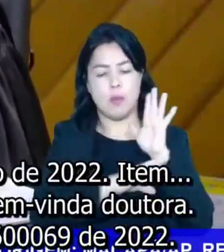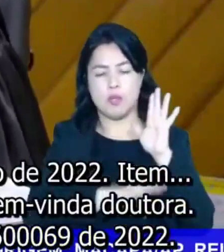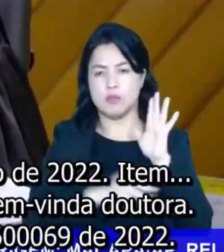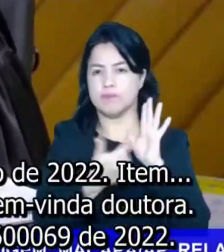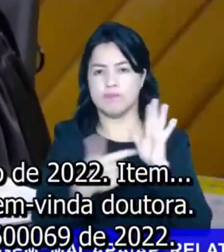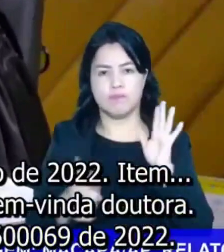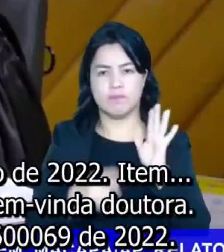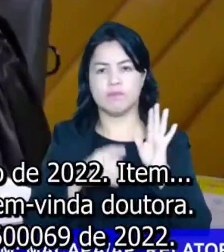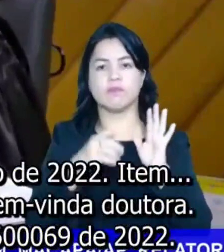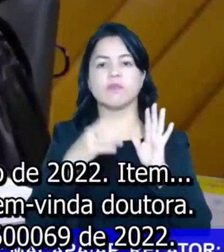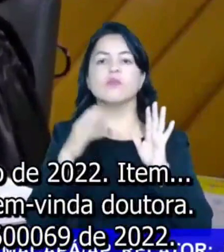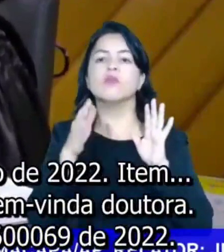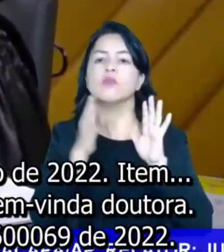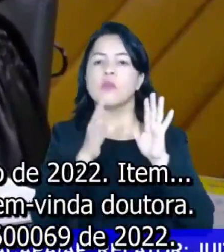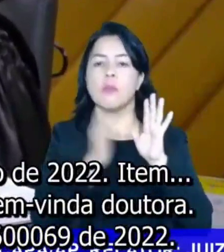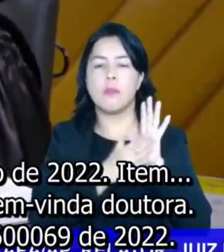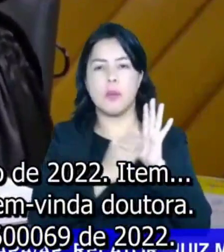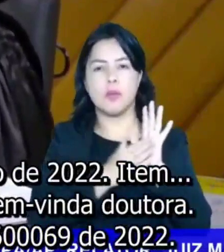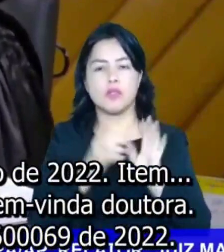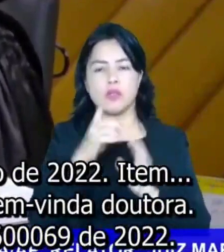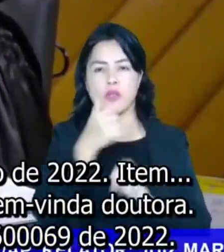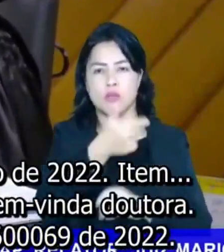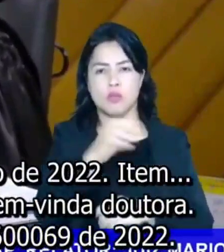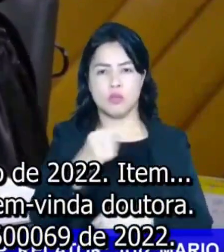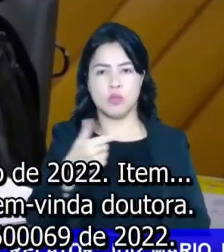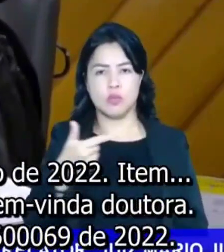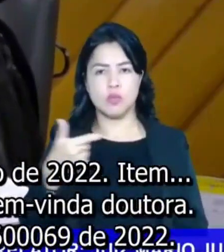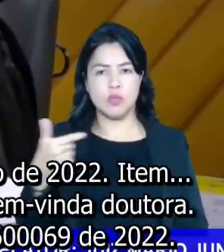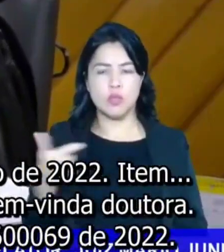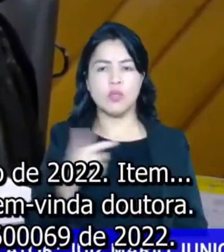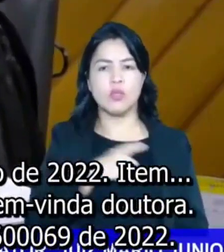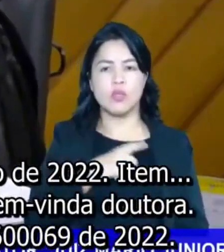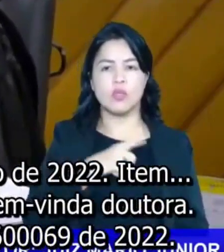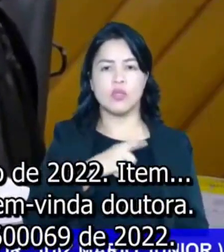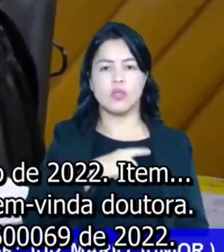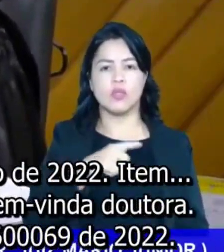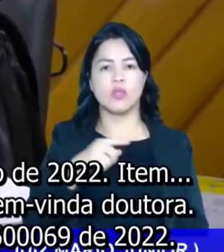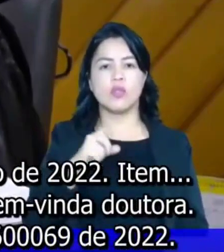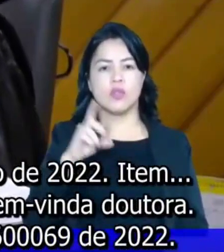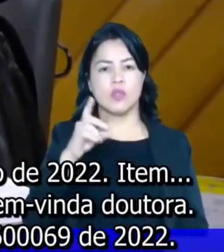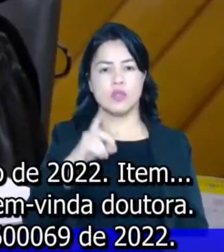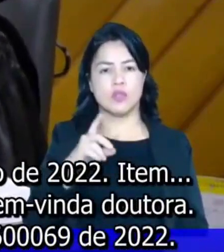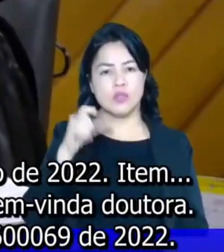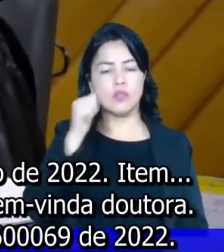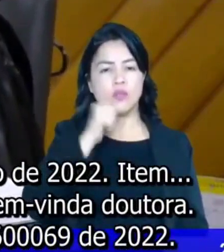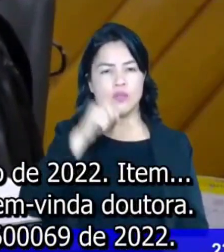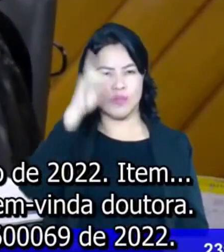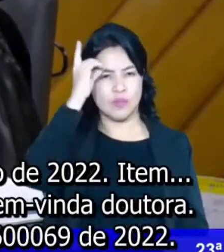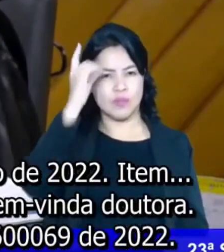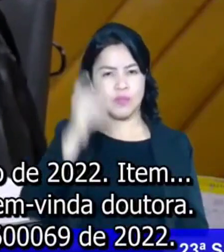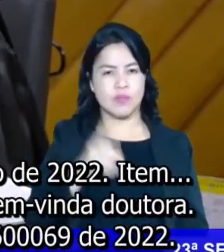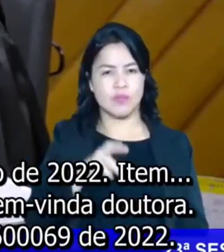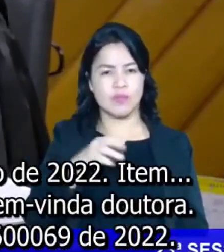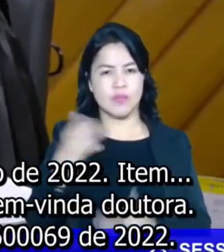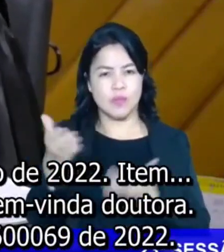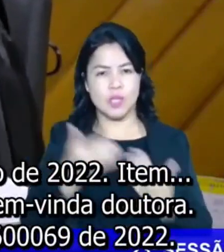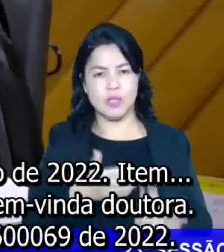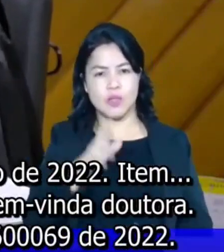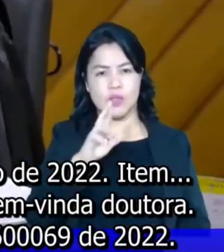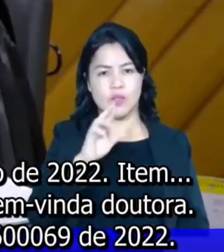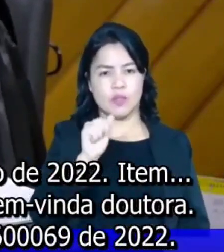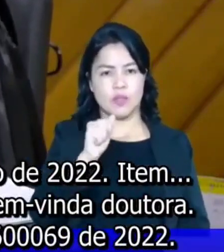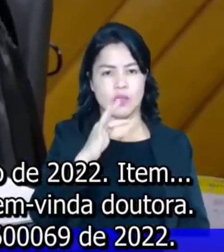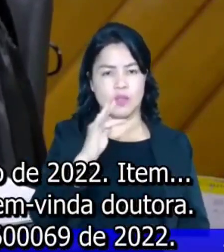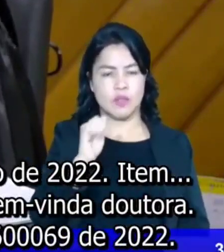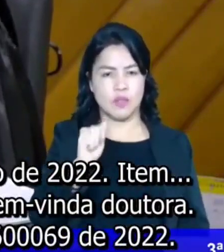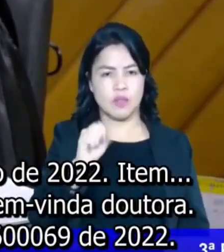tela do seu computador, fazendo leitura. Item 3, registro a presença da doutora Rafaela Jara. Seja bem-vinda, doutora. Item